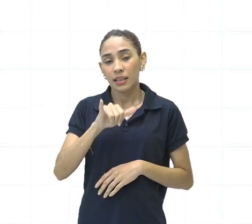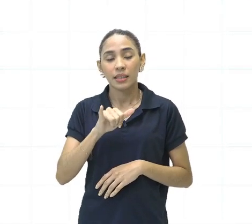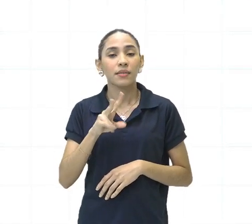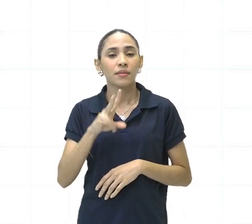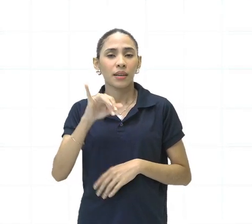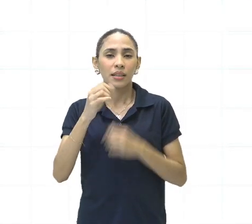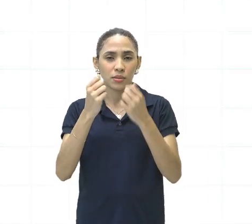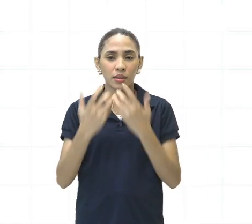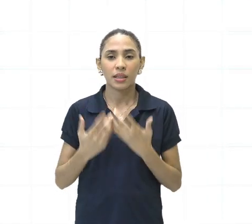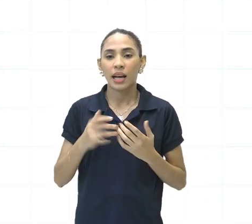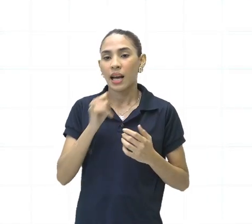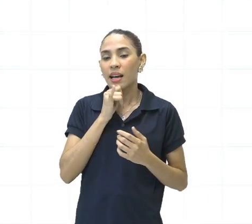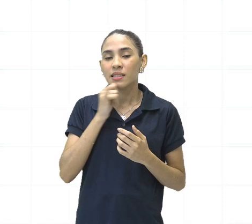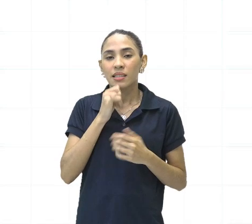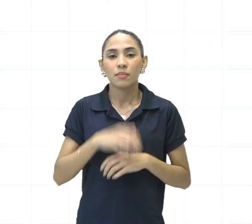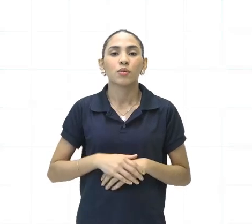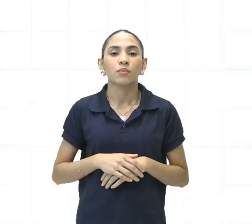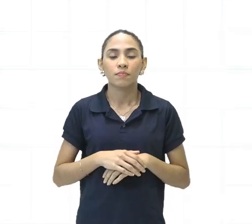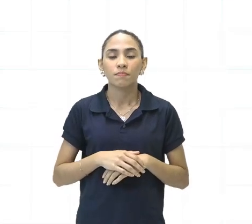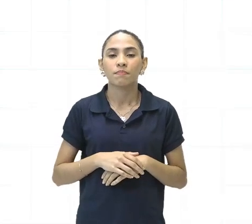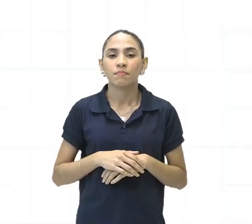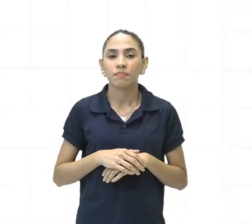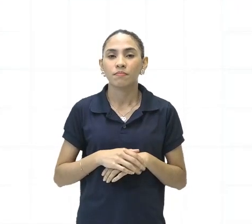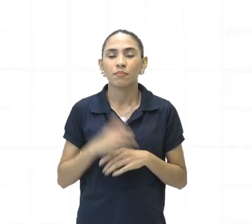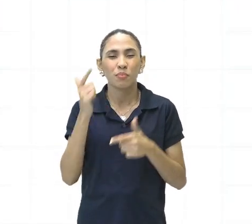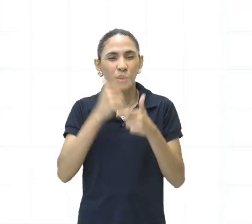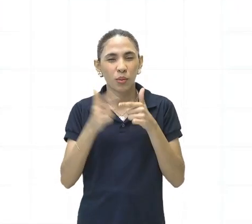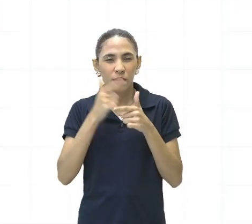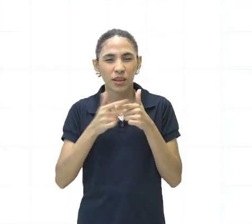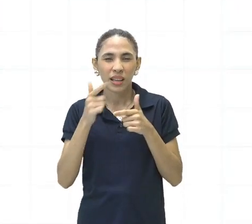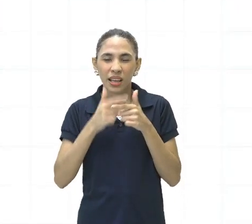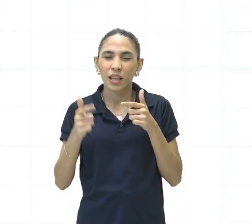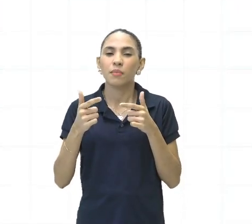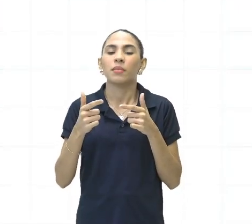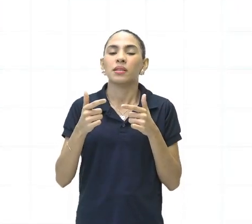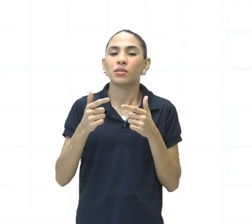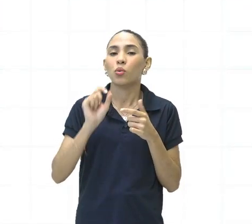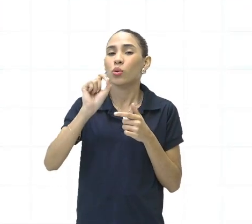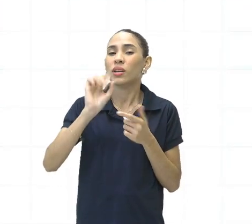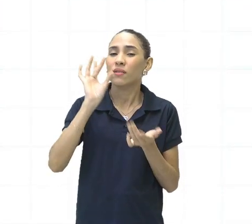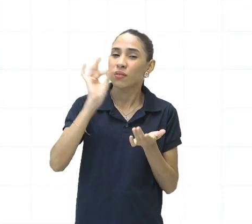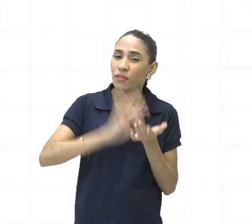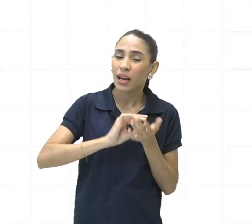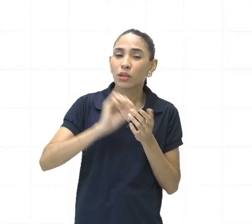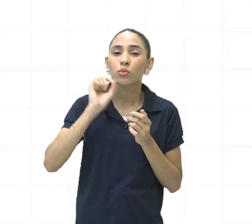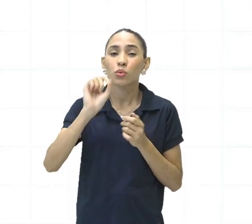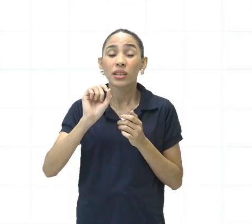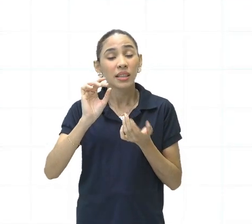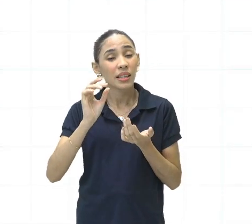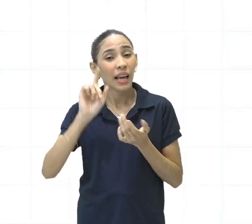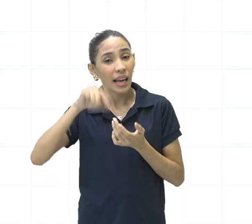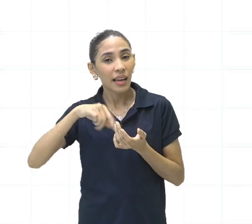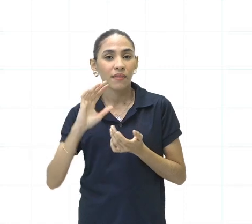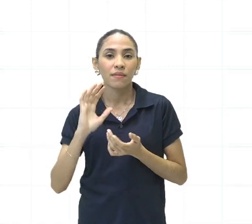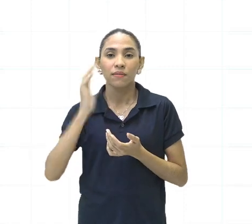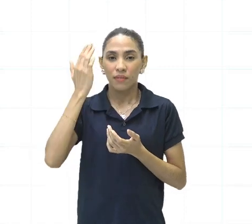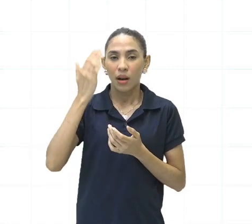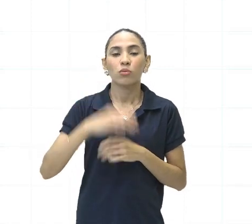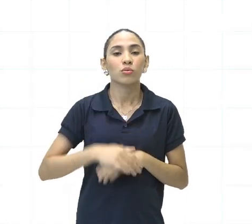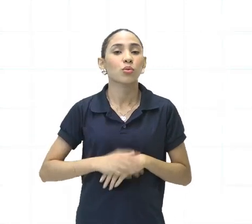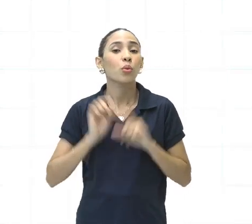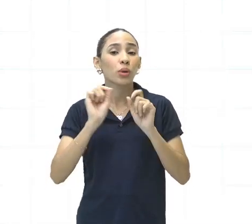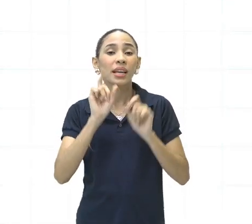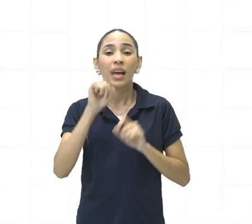questão justamente dessa guerra digital, das fake news, né? Do que é fato realmente, do que é verdade, do que é fake, do que é